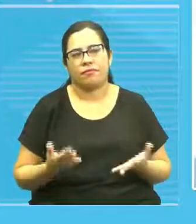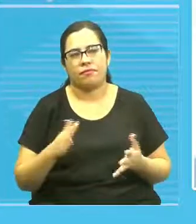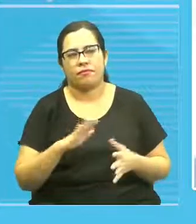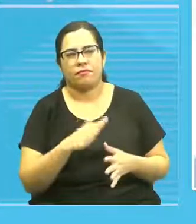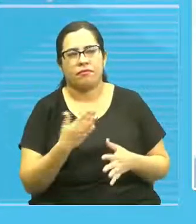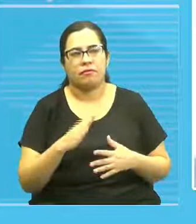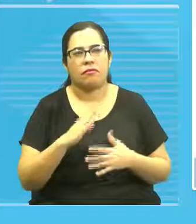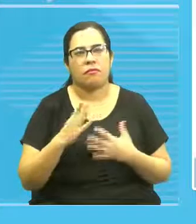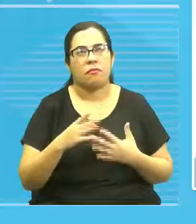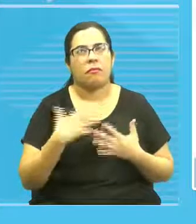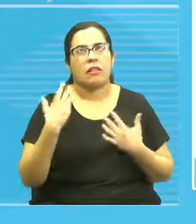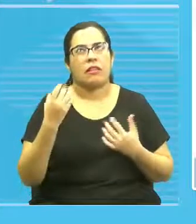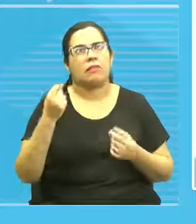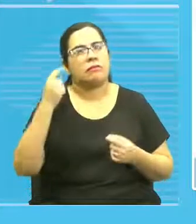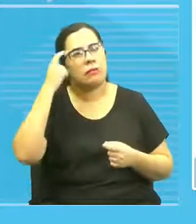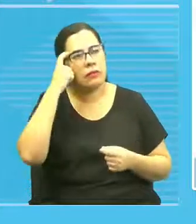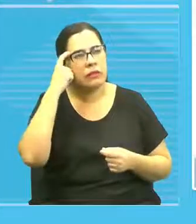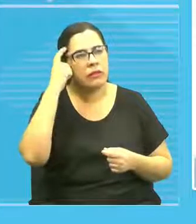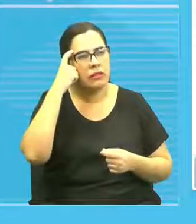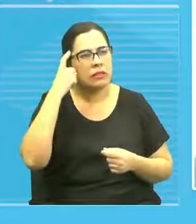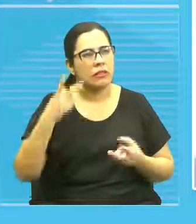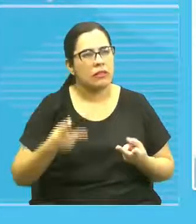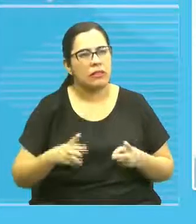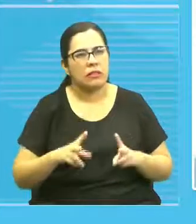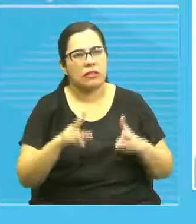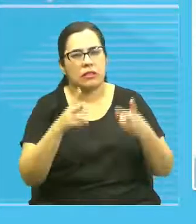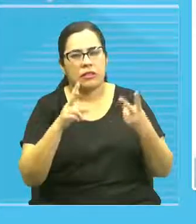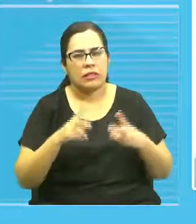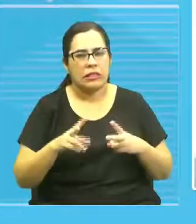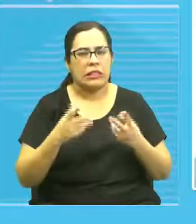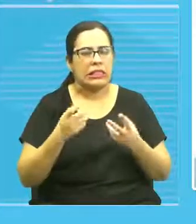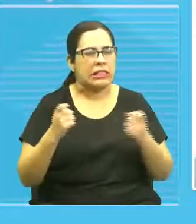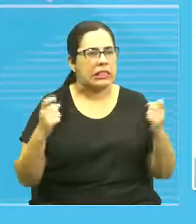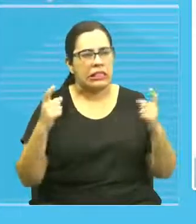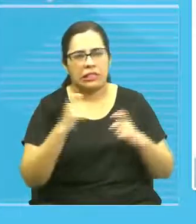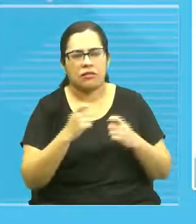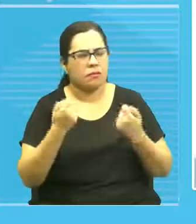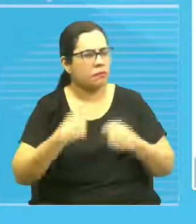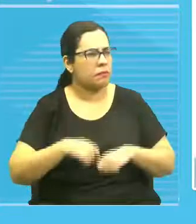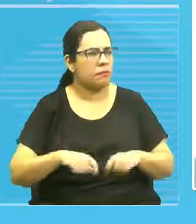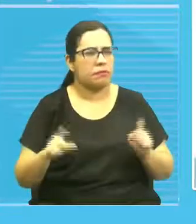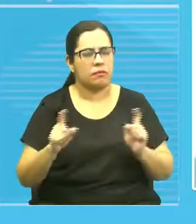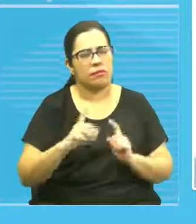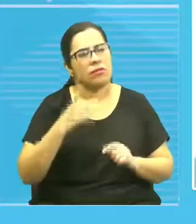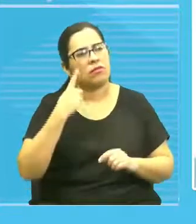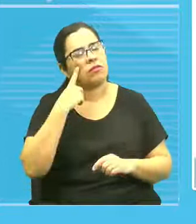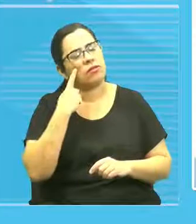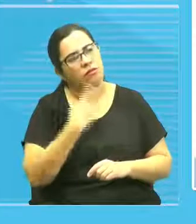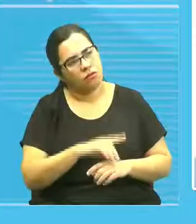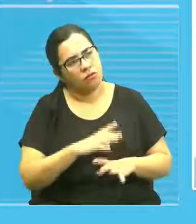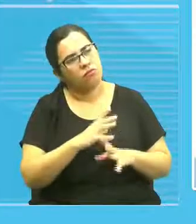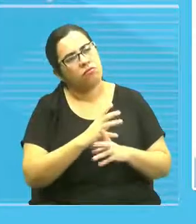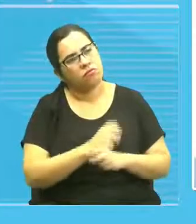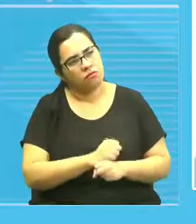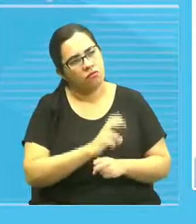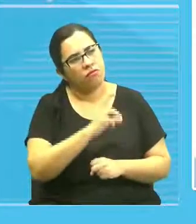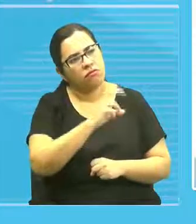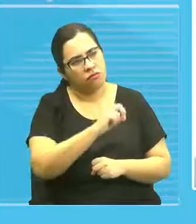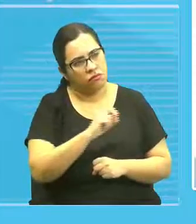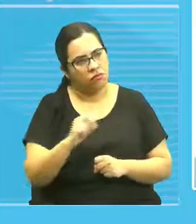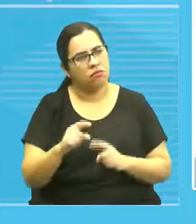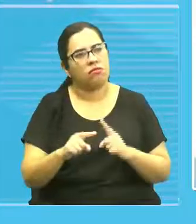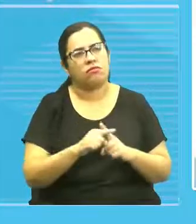ficar preso a esses valores num cálculo como esse. Olha para o cálculo, 500